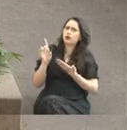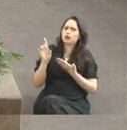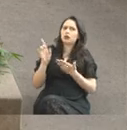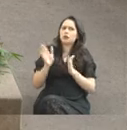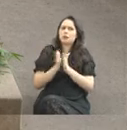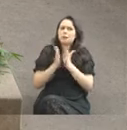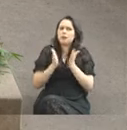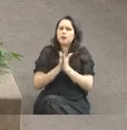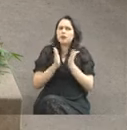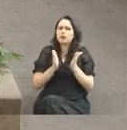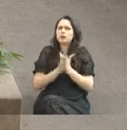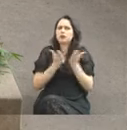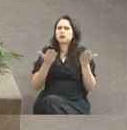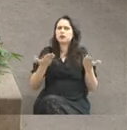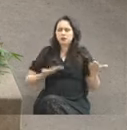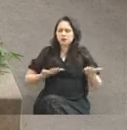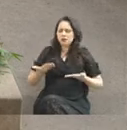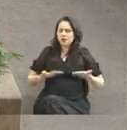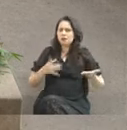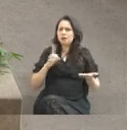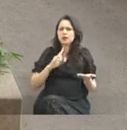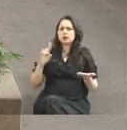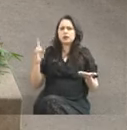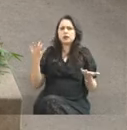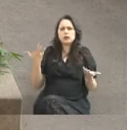não servem a Deus?